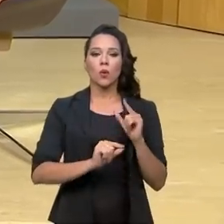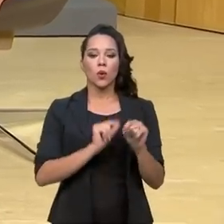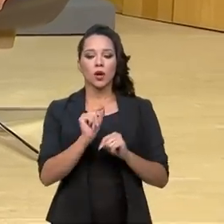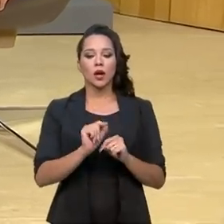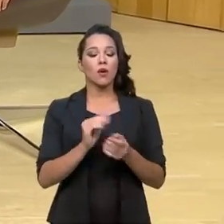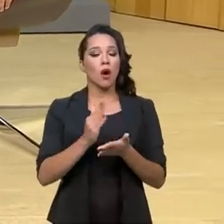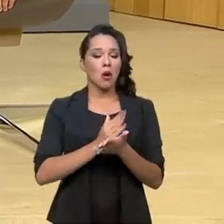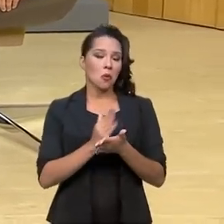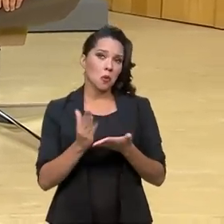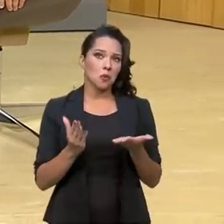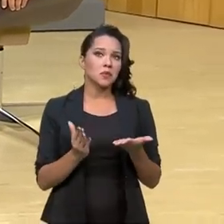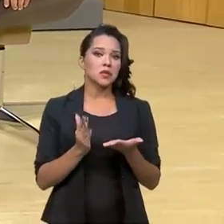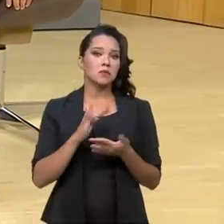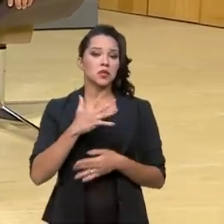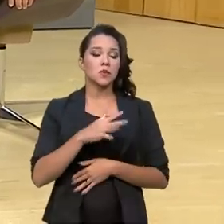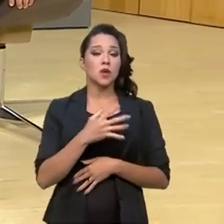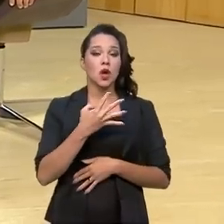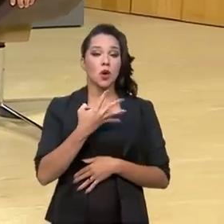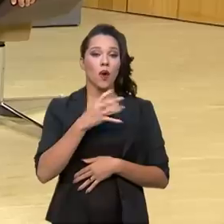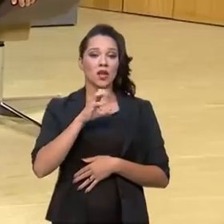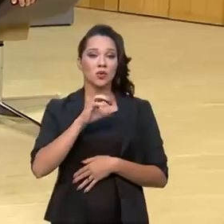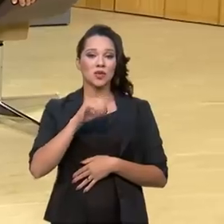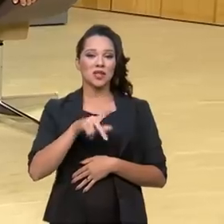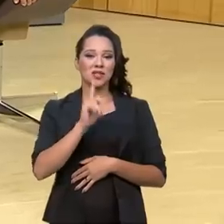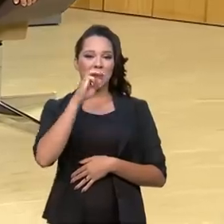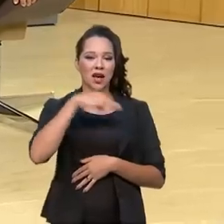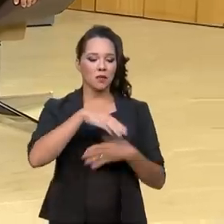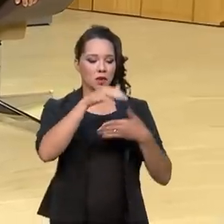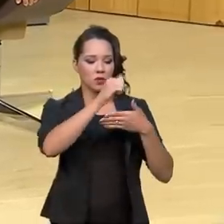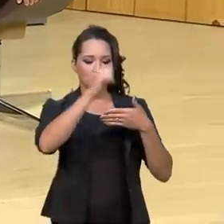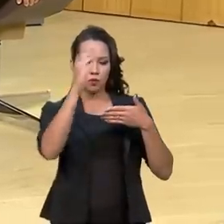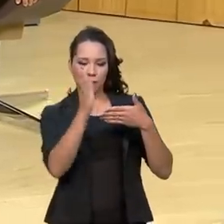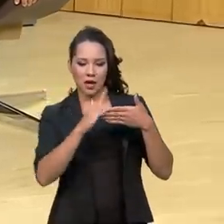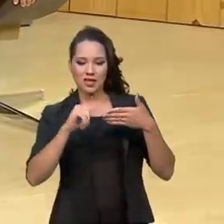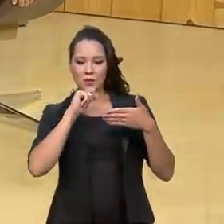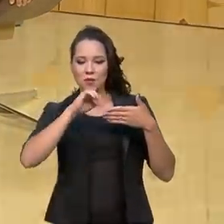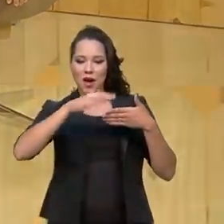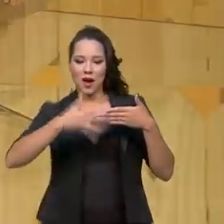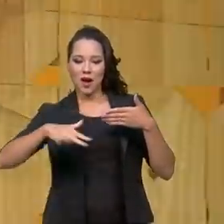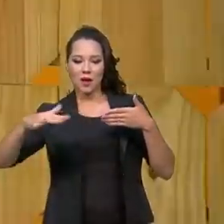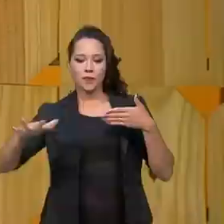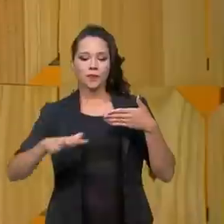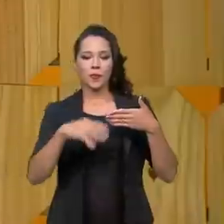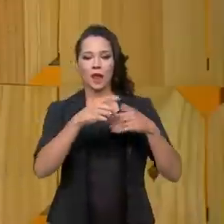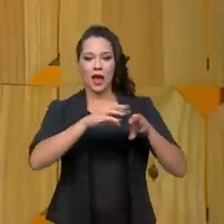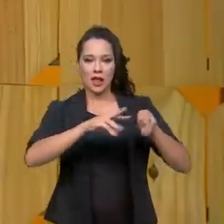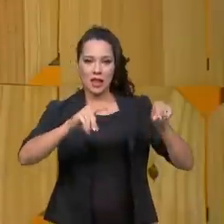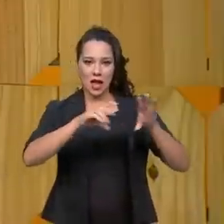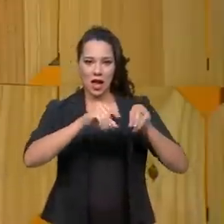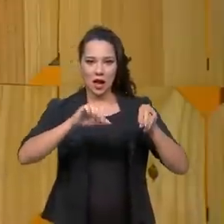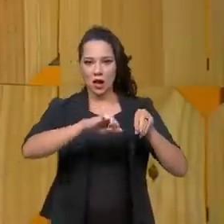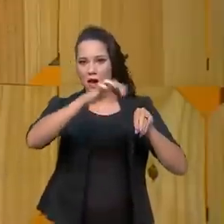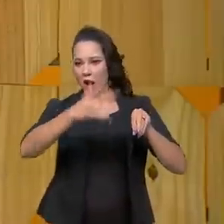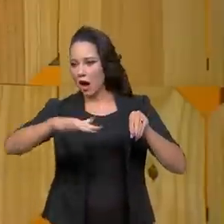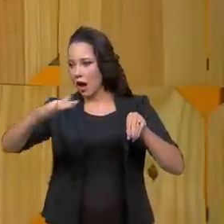com algumas exceções, a cerca de 400 quilômetros da costa. Então, a gente contando a partir da costa,